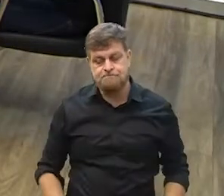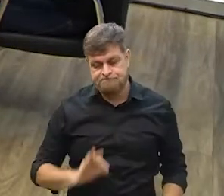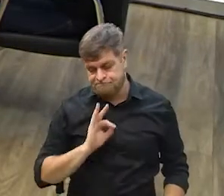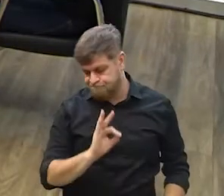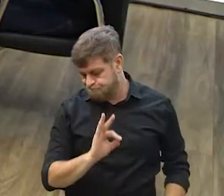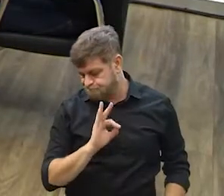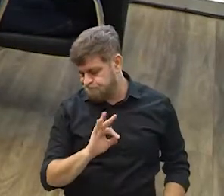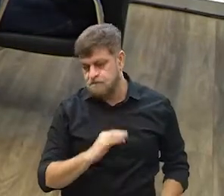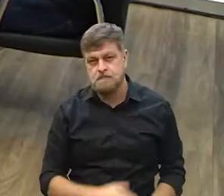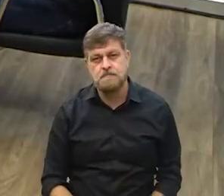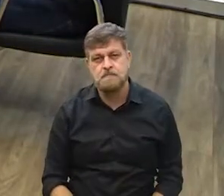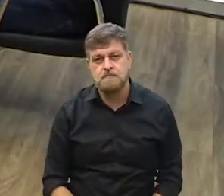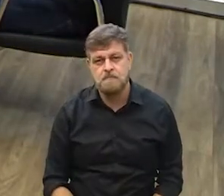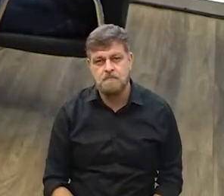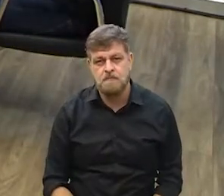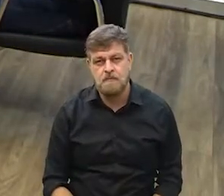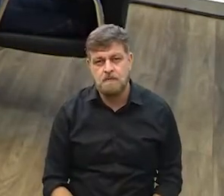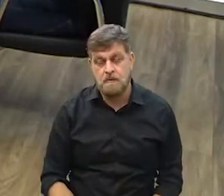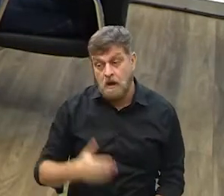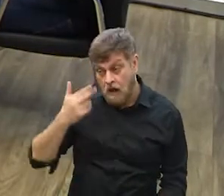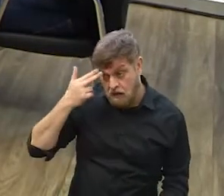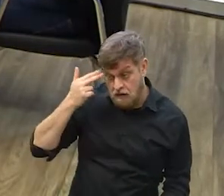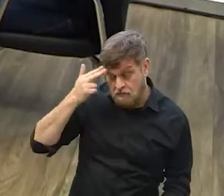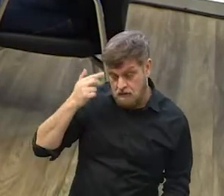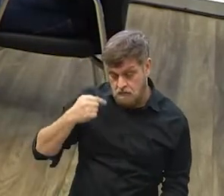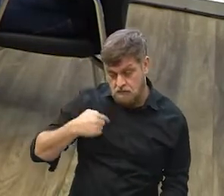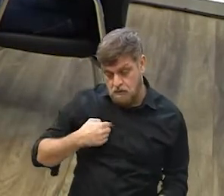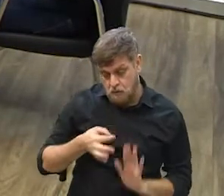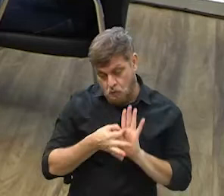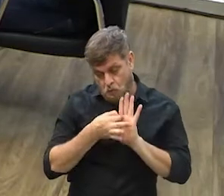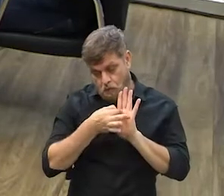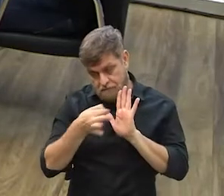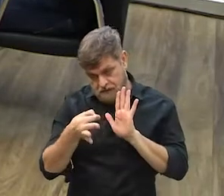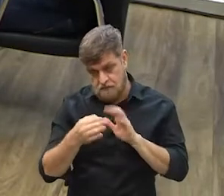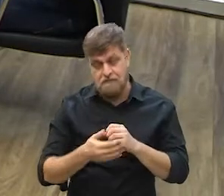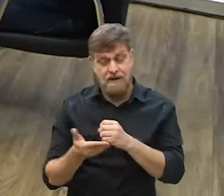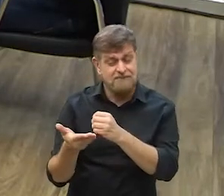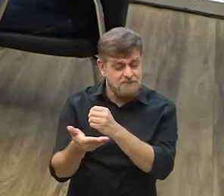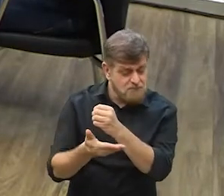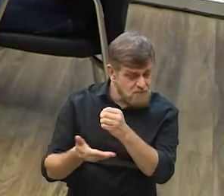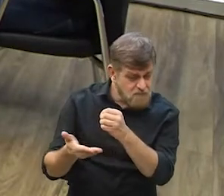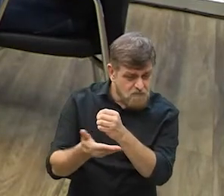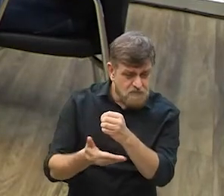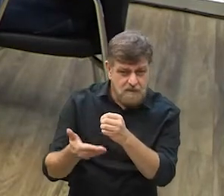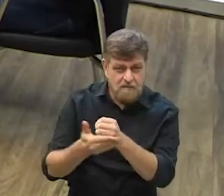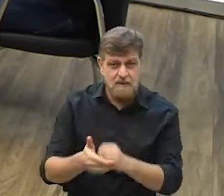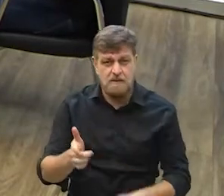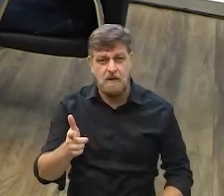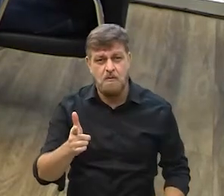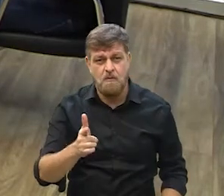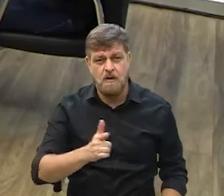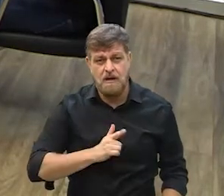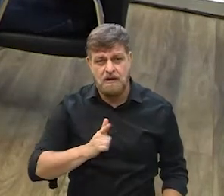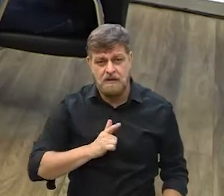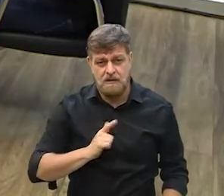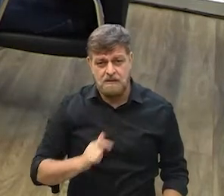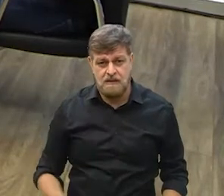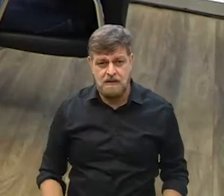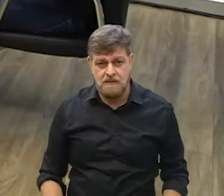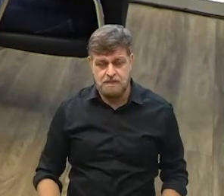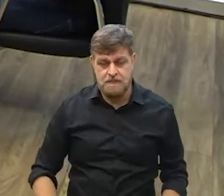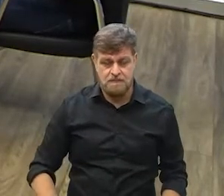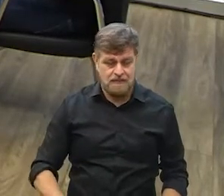crescimento. Gabriel, eu acho fundamental que haja uma descentralização